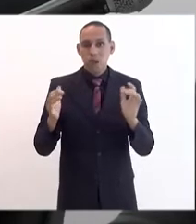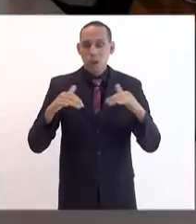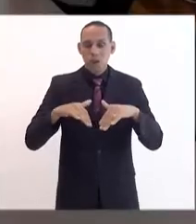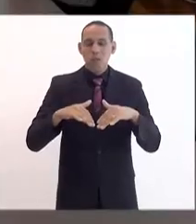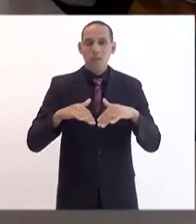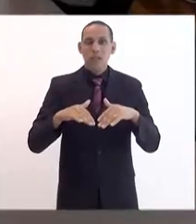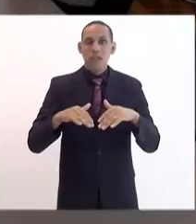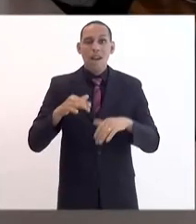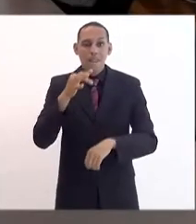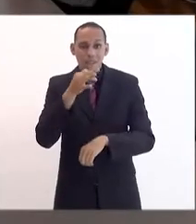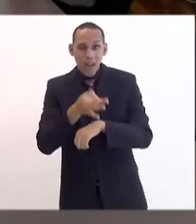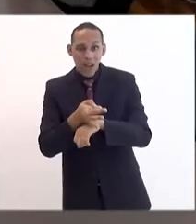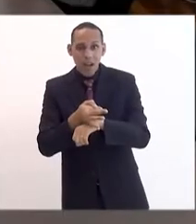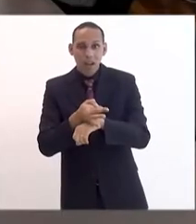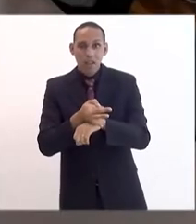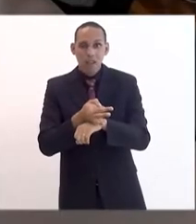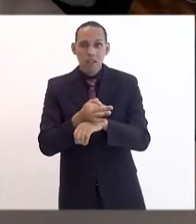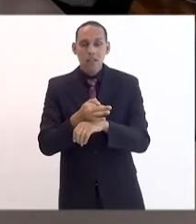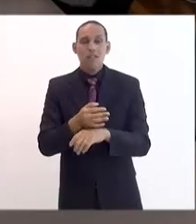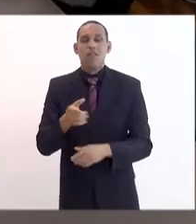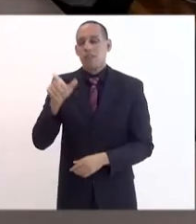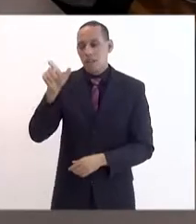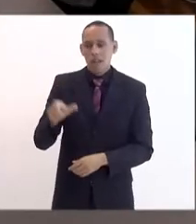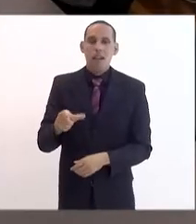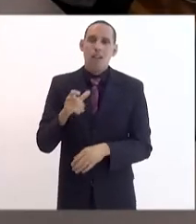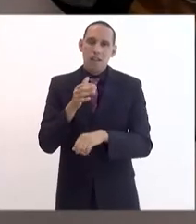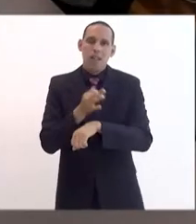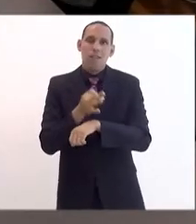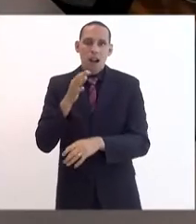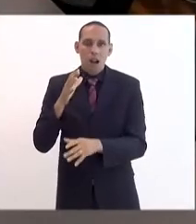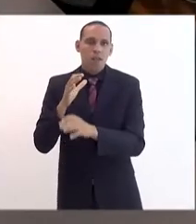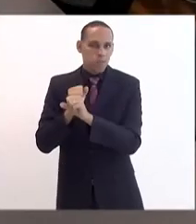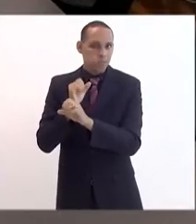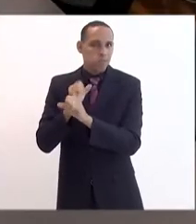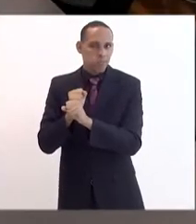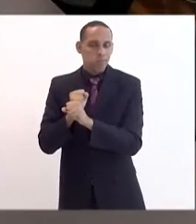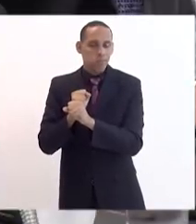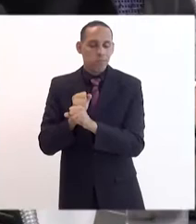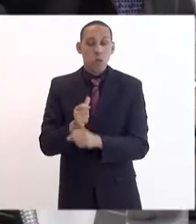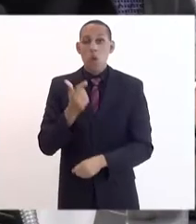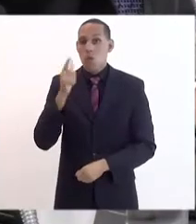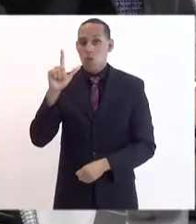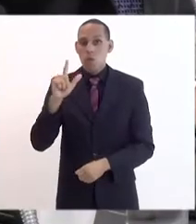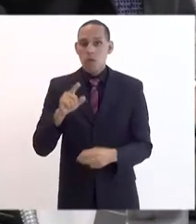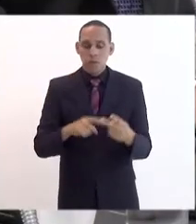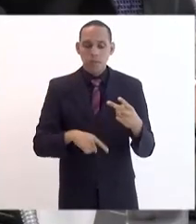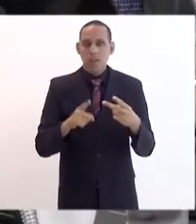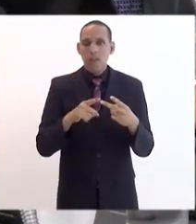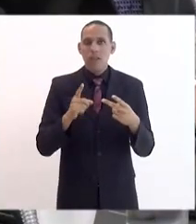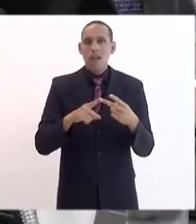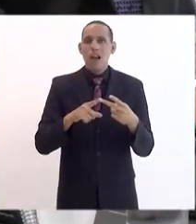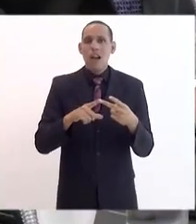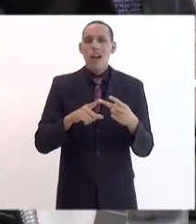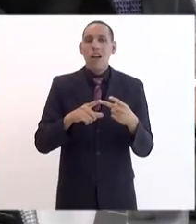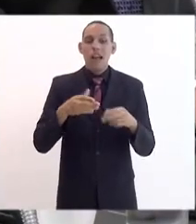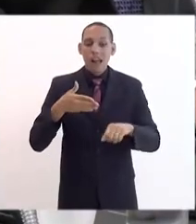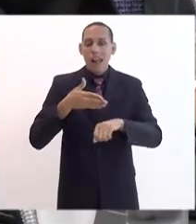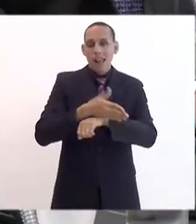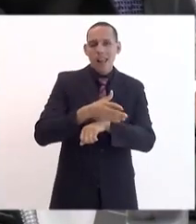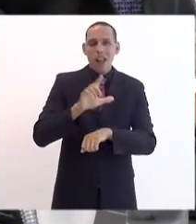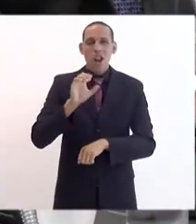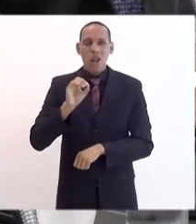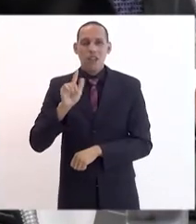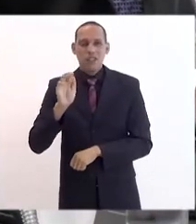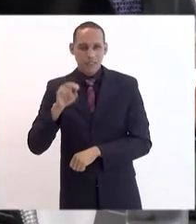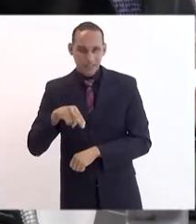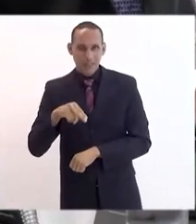a ausência do membro. Uma outra questão importante é logar e não participar